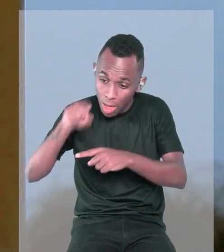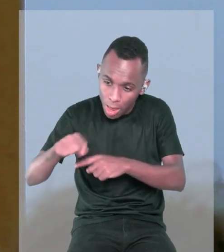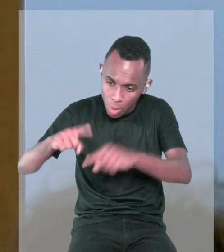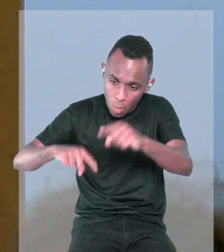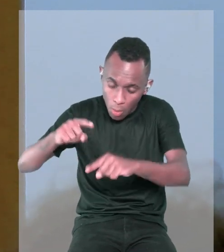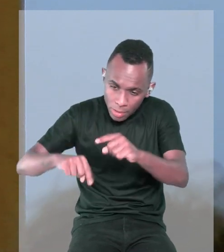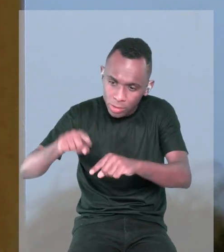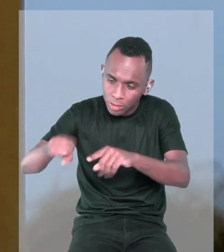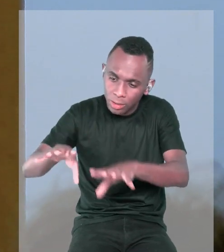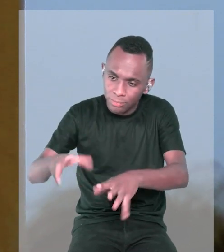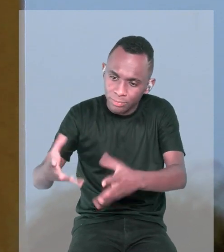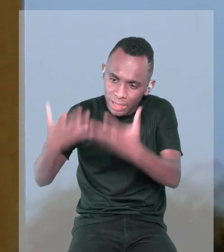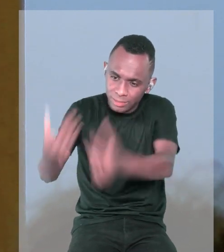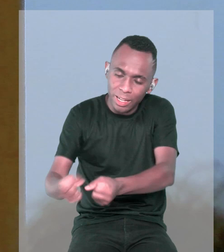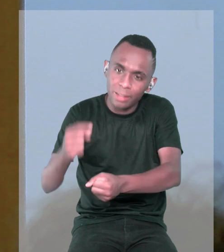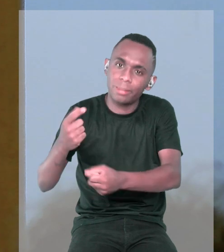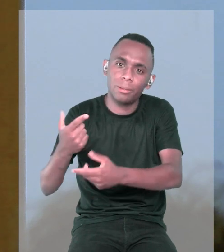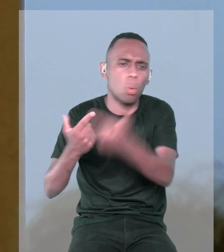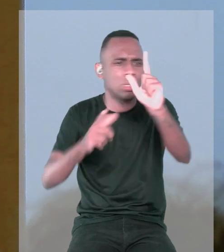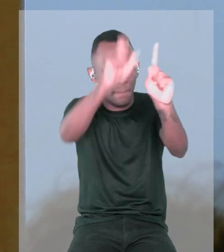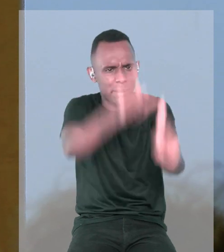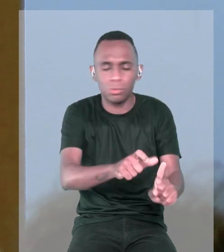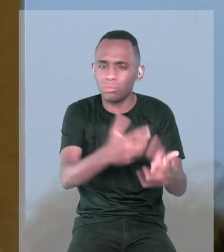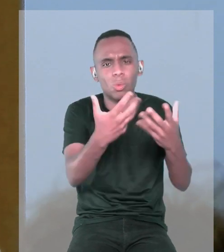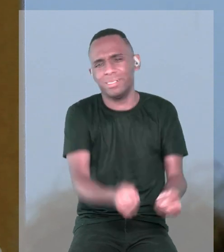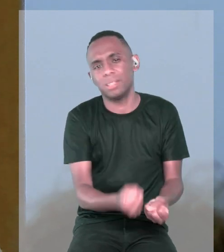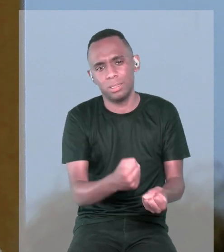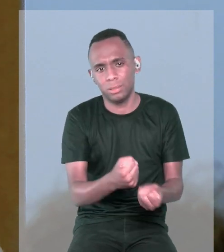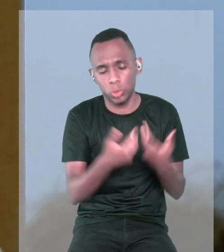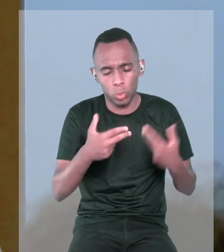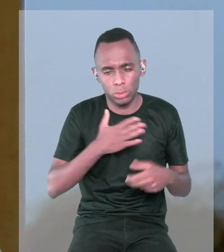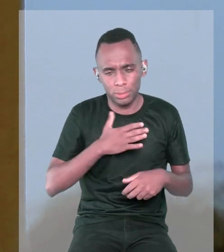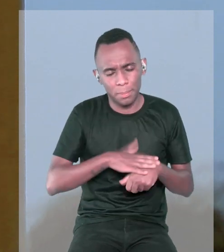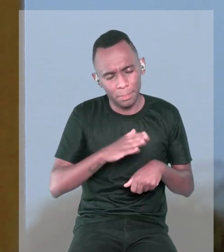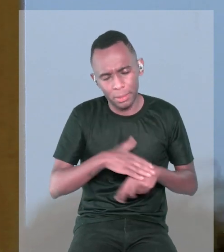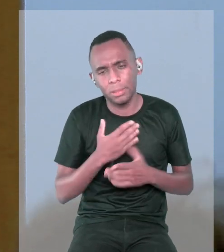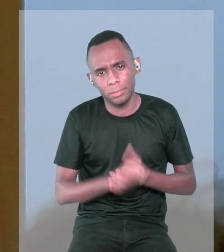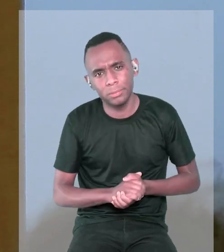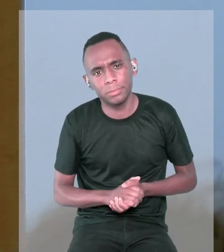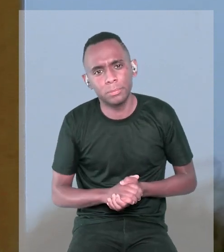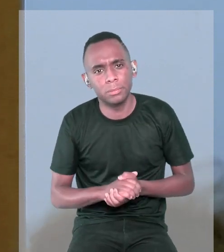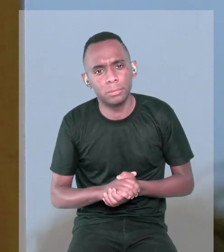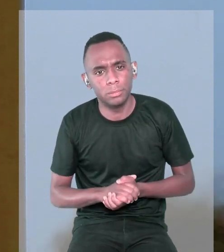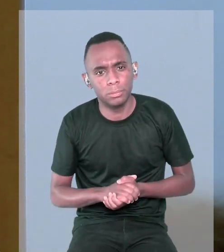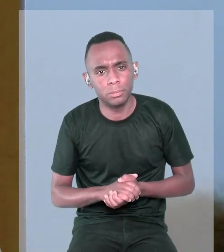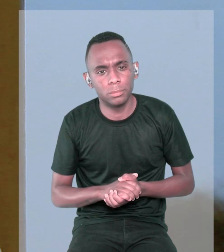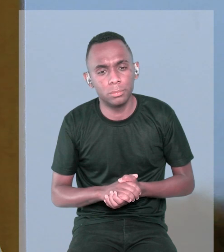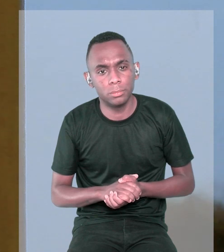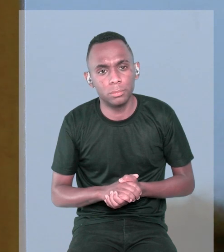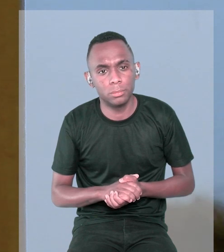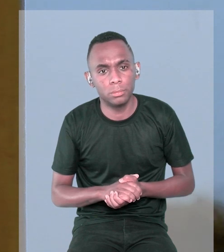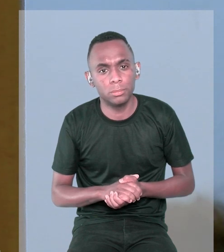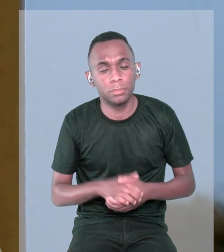pode virar meu inferno, né? Citando um pouco do Sartre. Mas, diante desses impasses contemporâneos e das mutações,